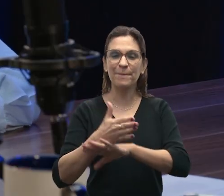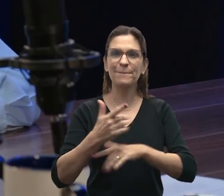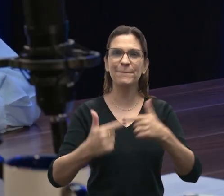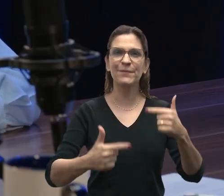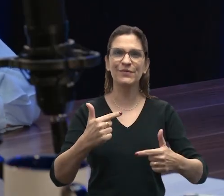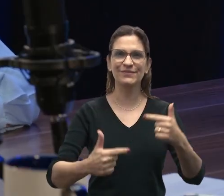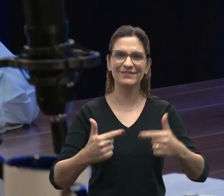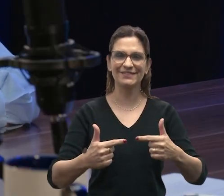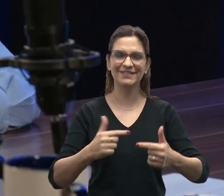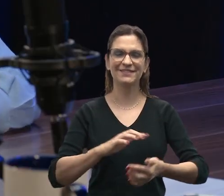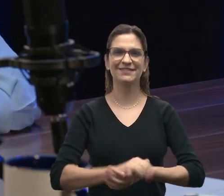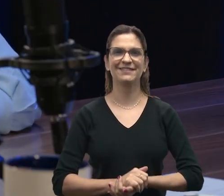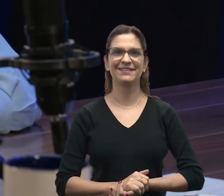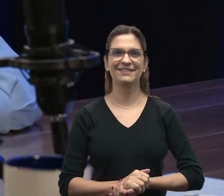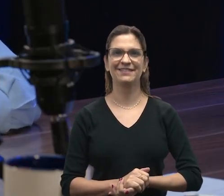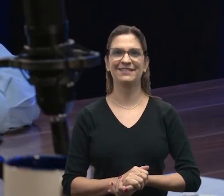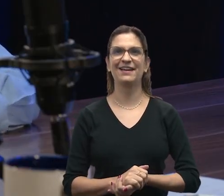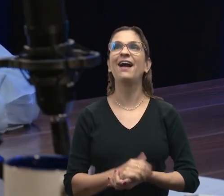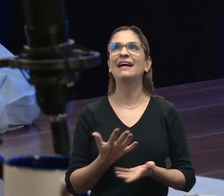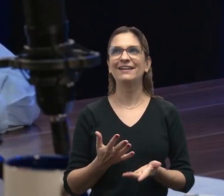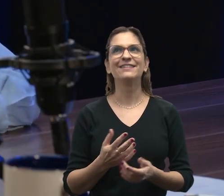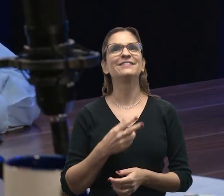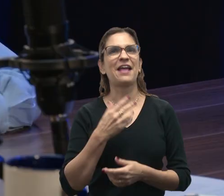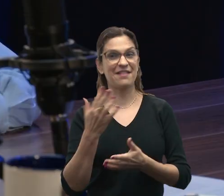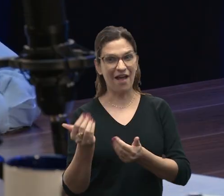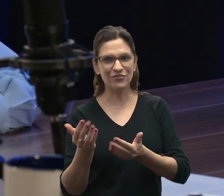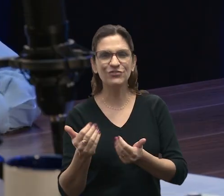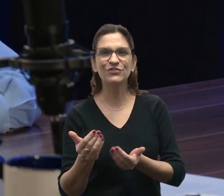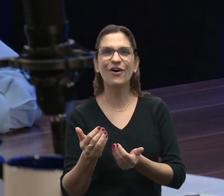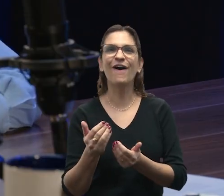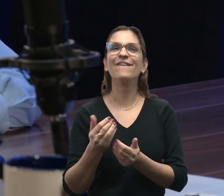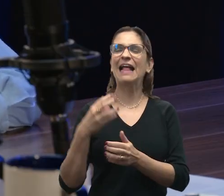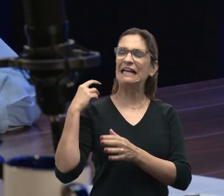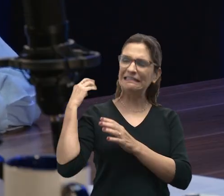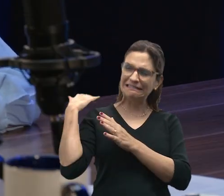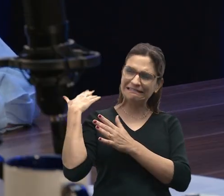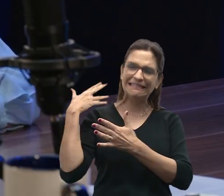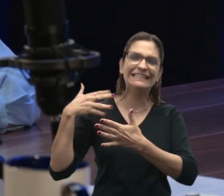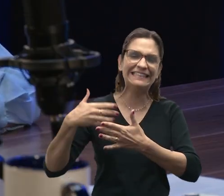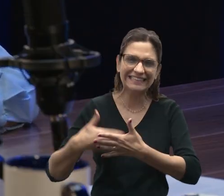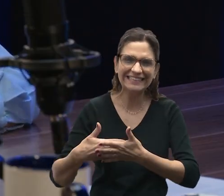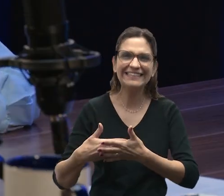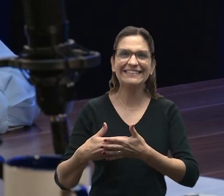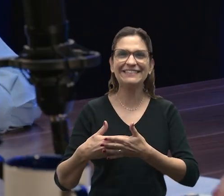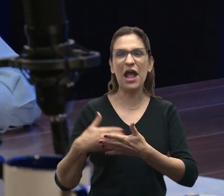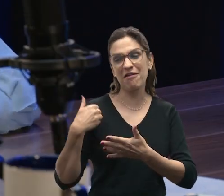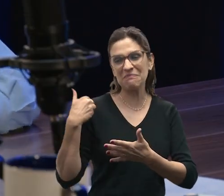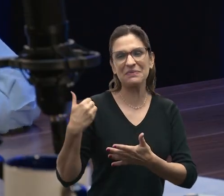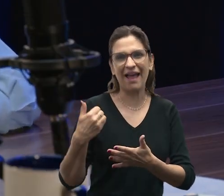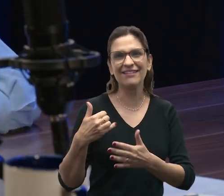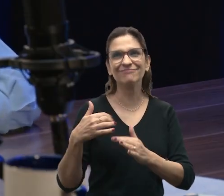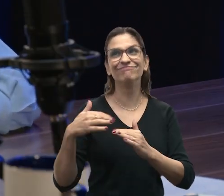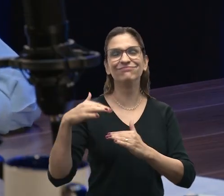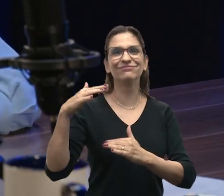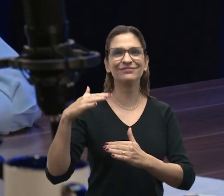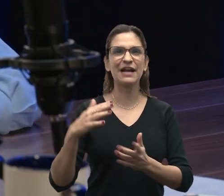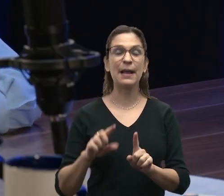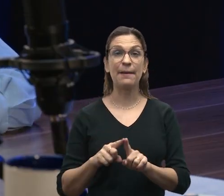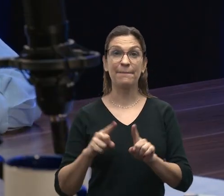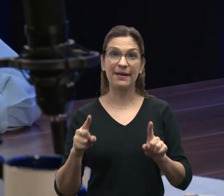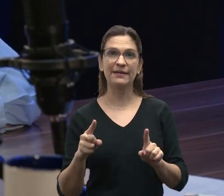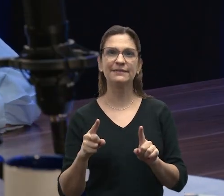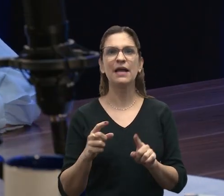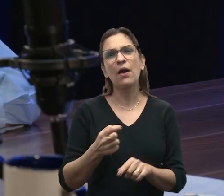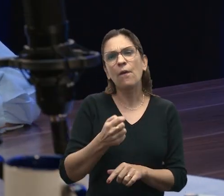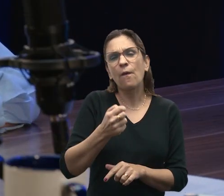começa a falar assim, você entrou muito jovem, é porque a gente já tem bastante tempo de vida. Então, todo mundo sabe mais ou menos, eu sou uma mulher